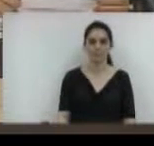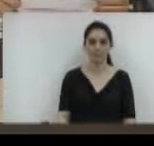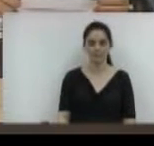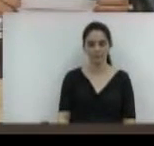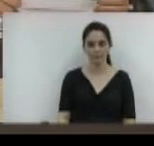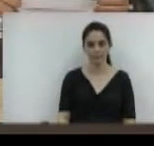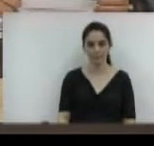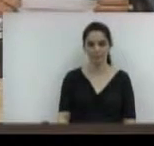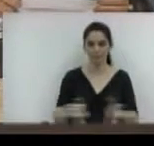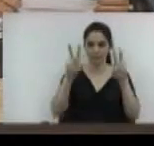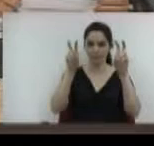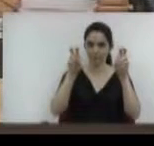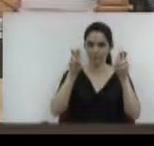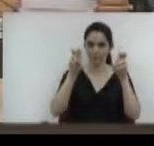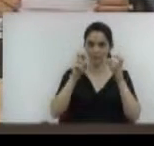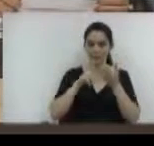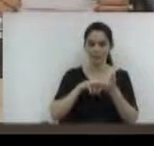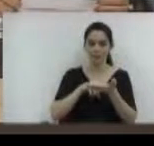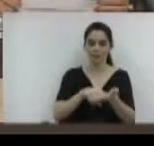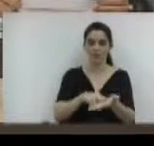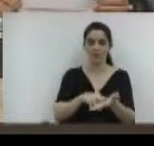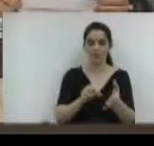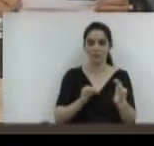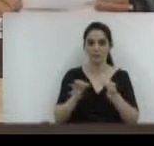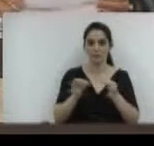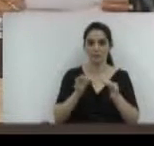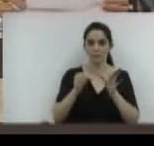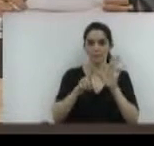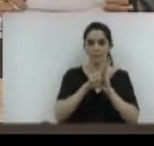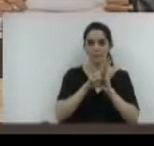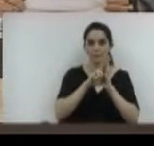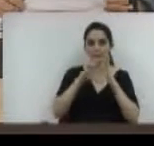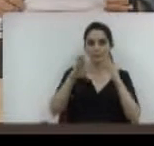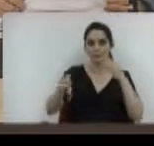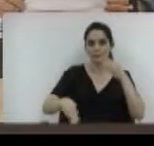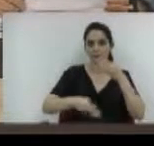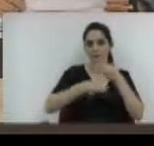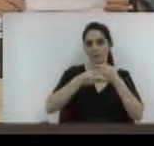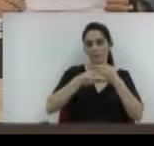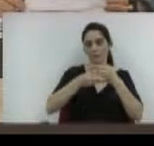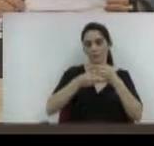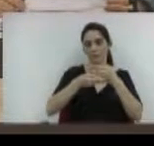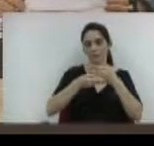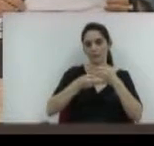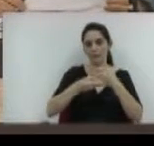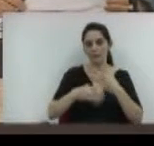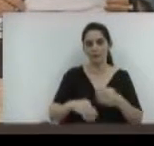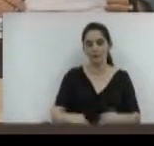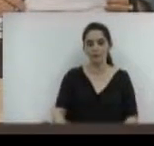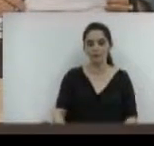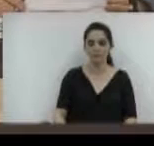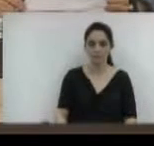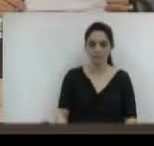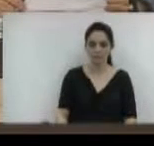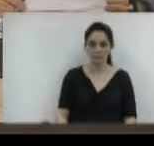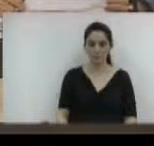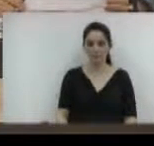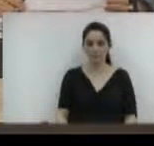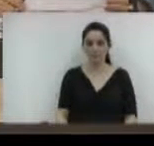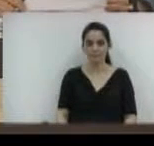Assunto: encaminha projeto de lei complementar. Vimos a presença de Vossa Excelência e dos dignos vereadores que compõem